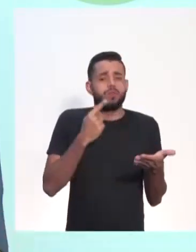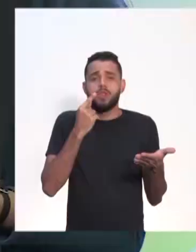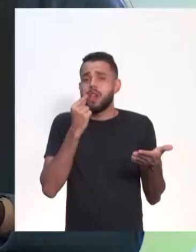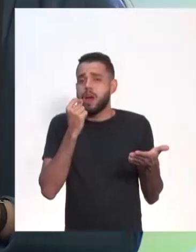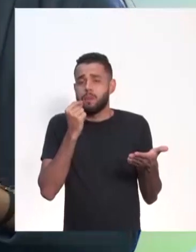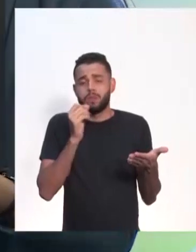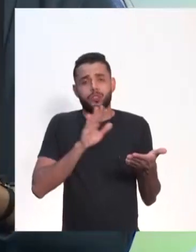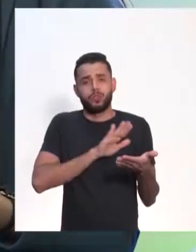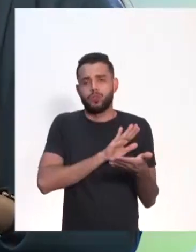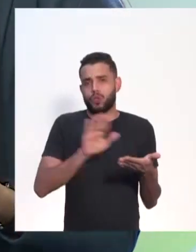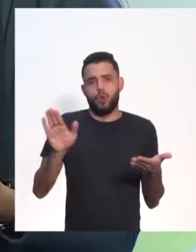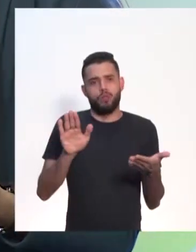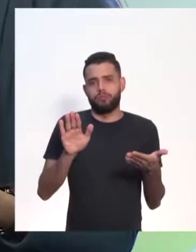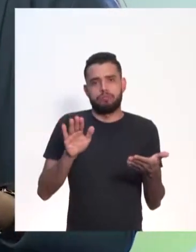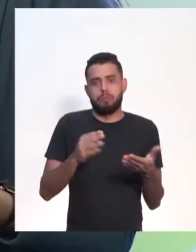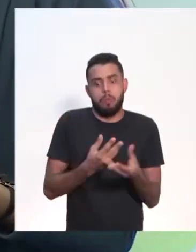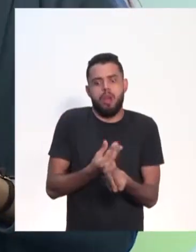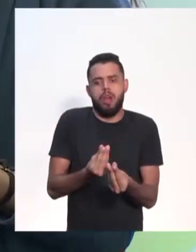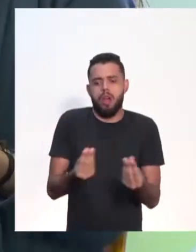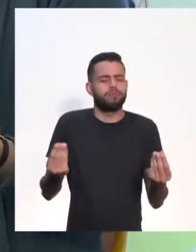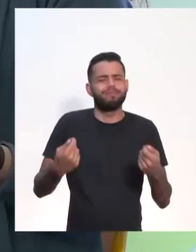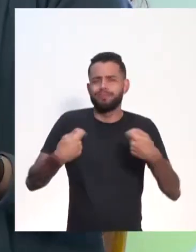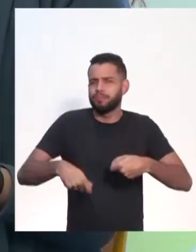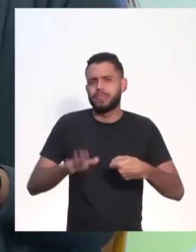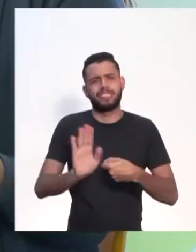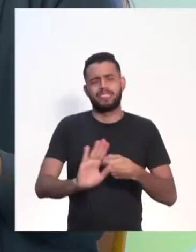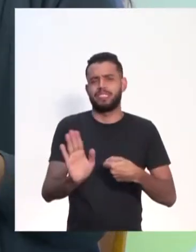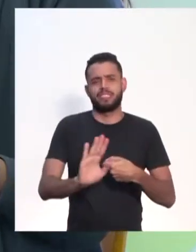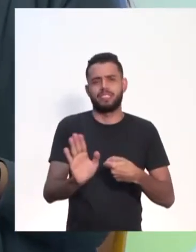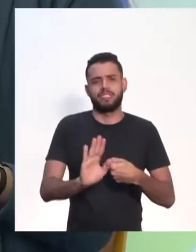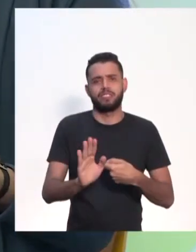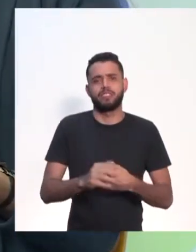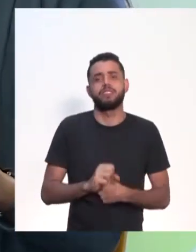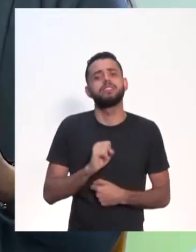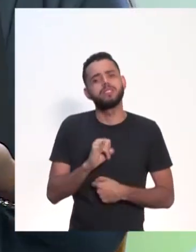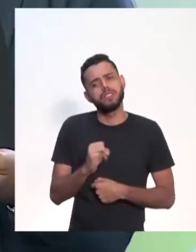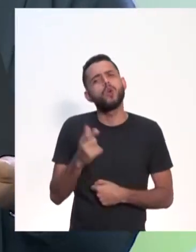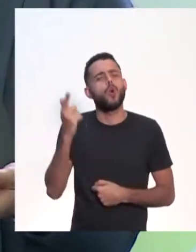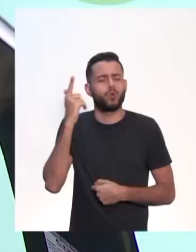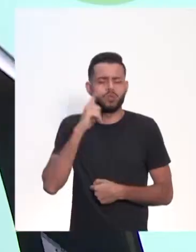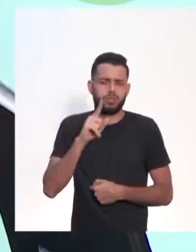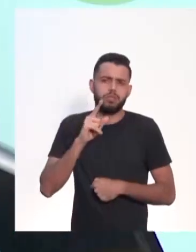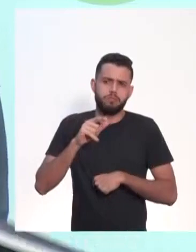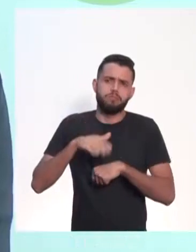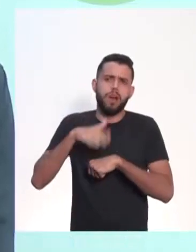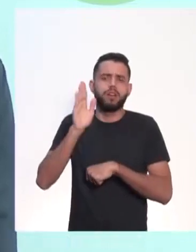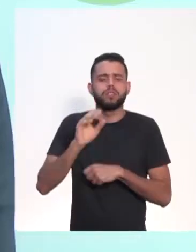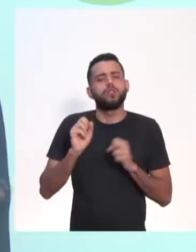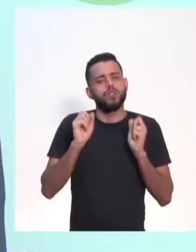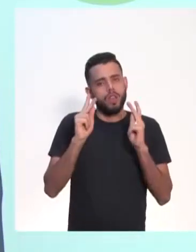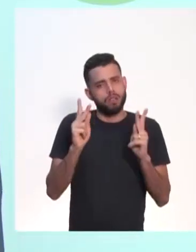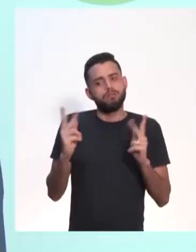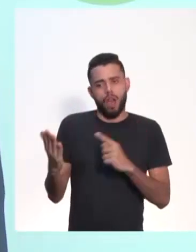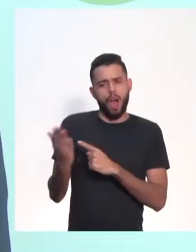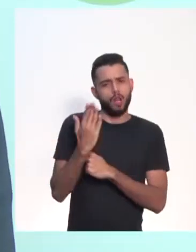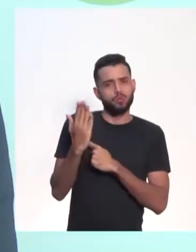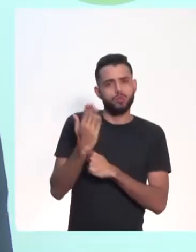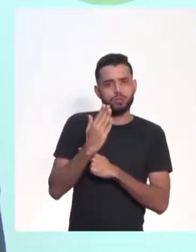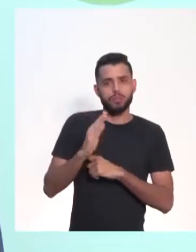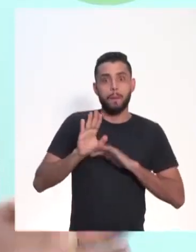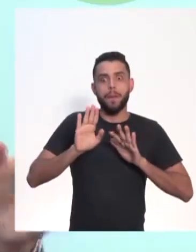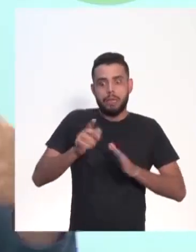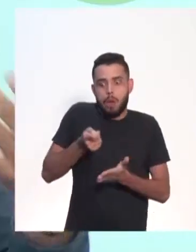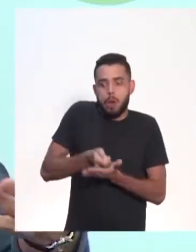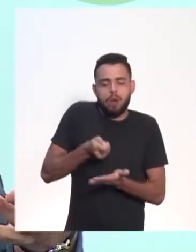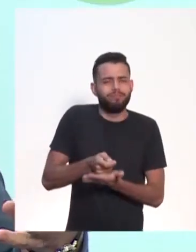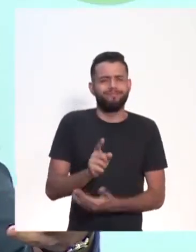gente não precisa de muito mais do que isso. Qualquer coisa a mais que a gente encontre vai ser ótimo para apoiar, mas não